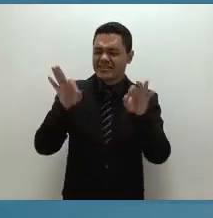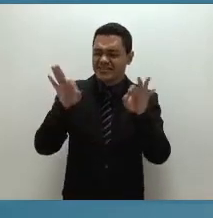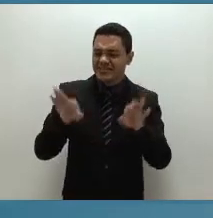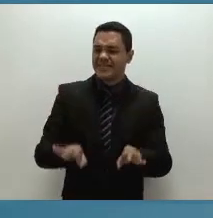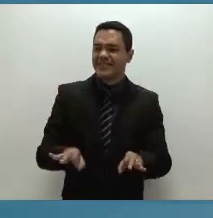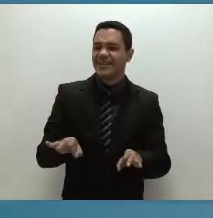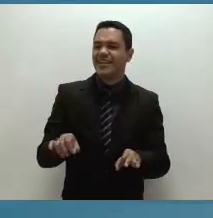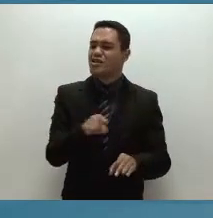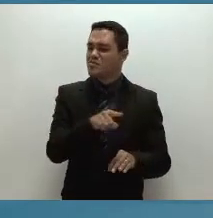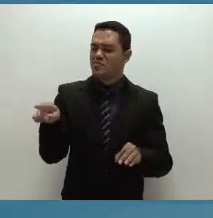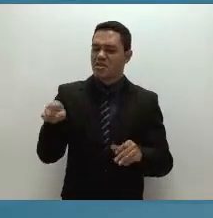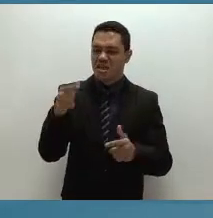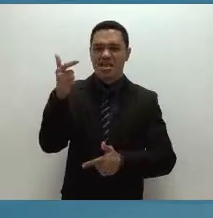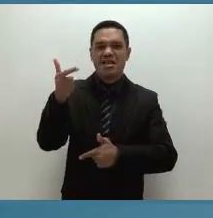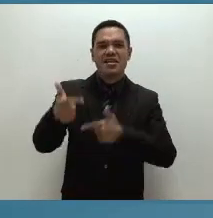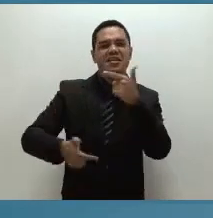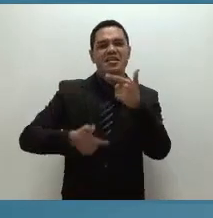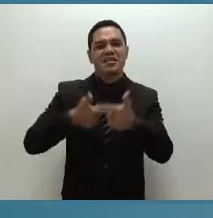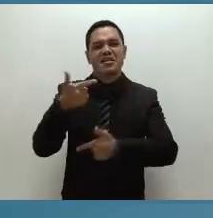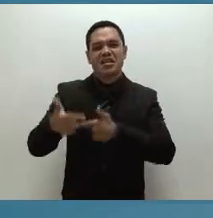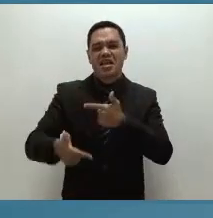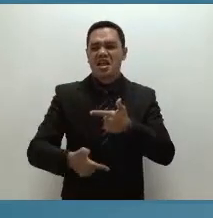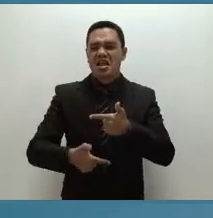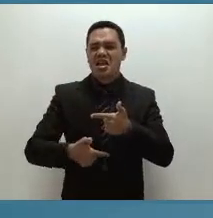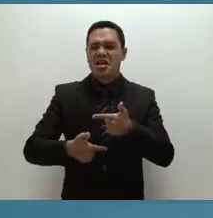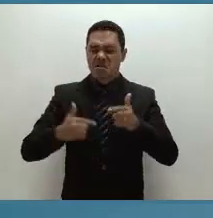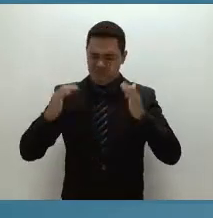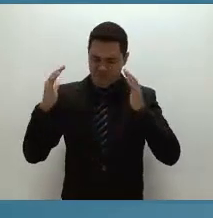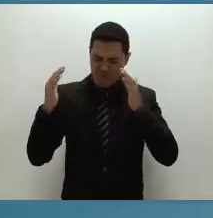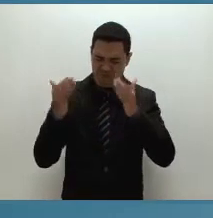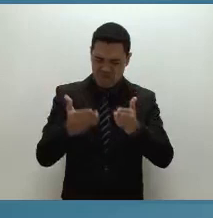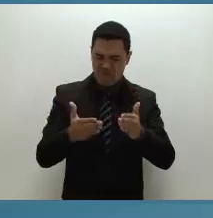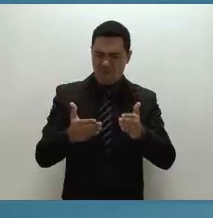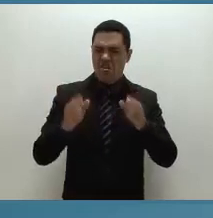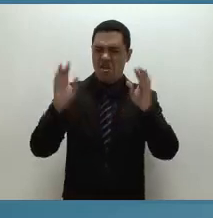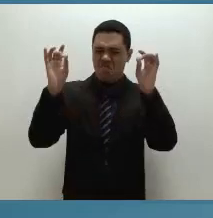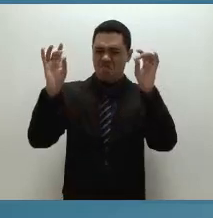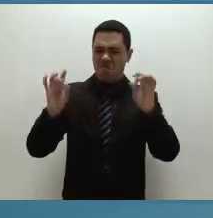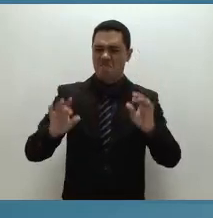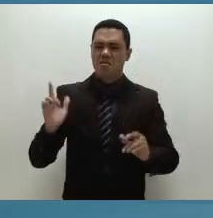trabalho desenvolvido e do dever cumprido. Então, nós parabenizamos